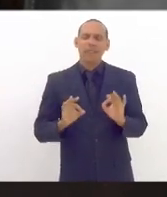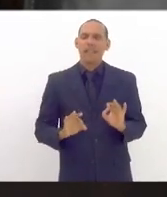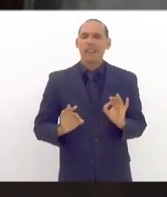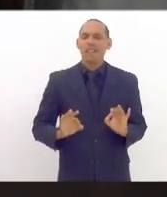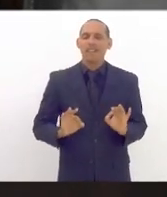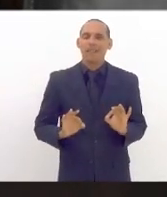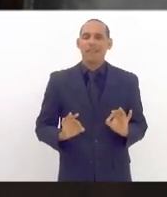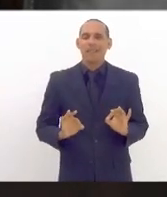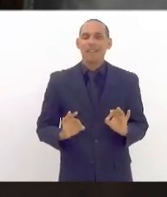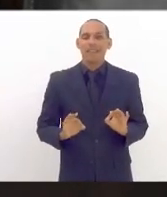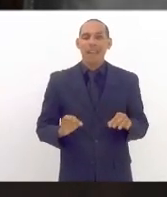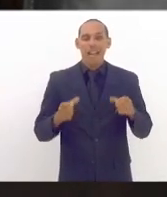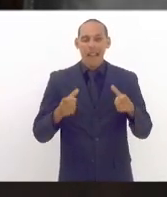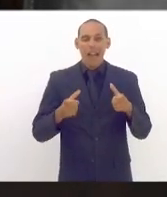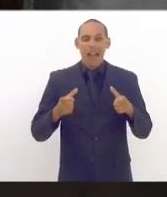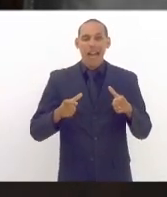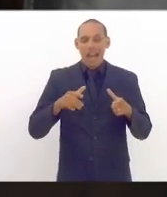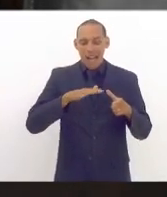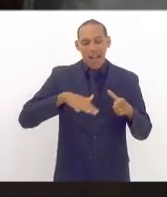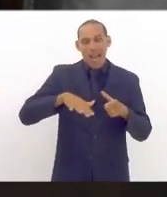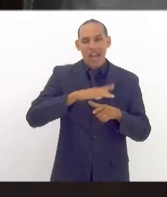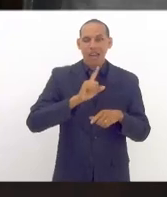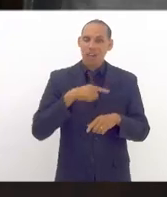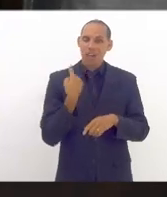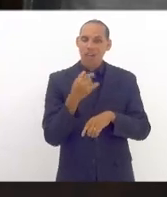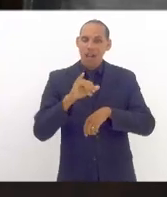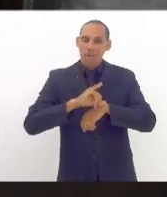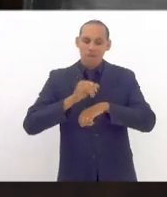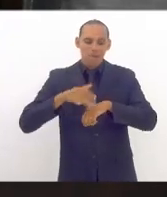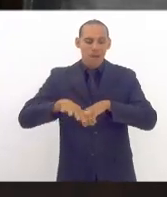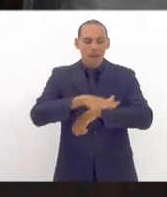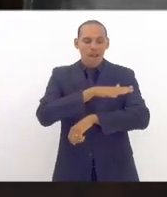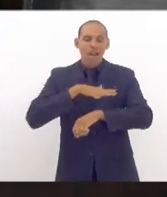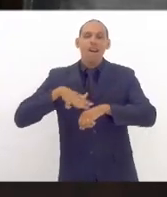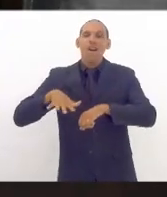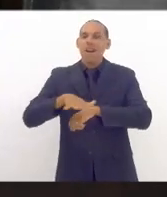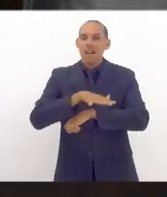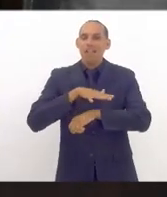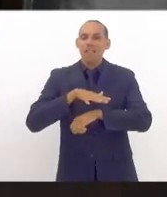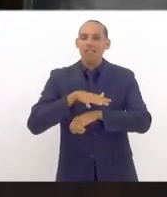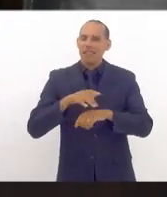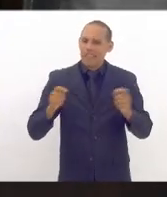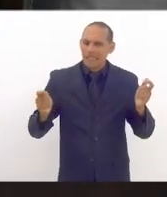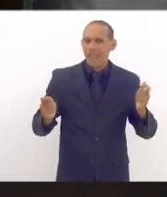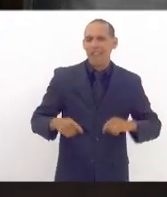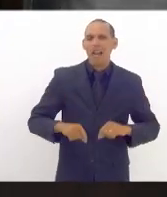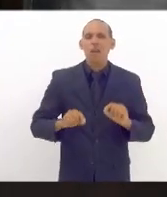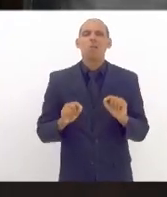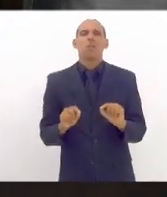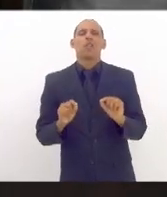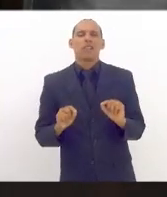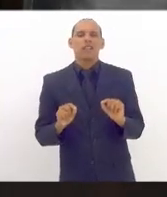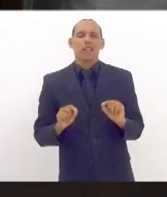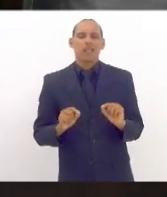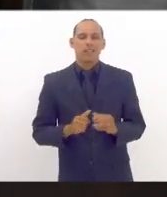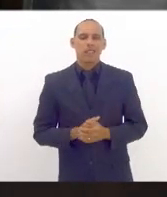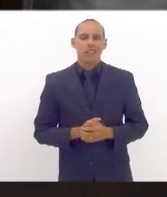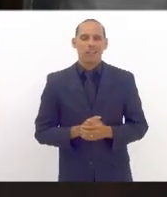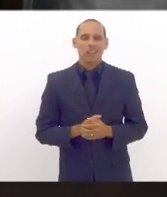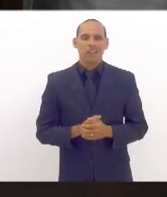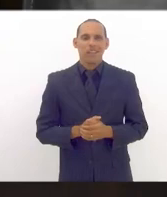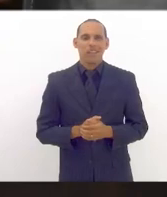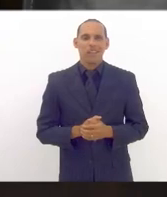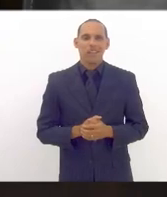a nossa região metropolitana tem vocação de fato Para